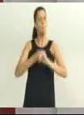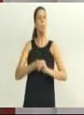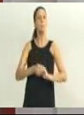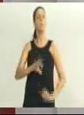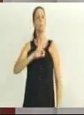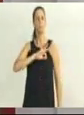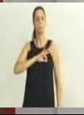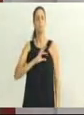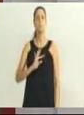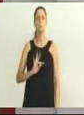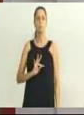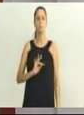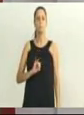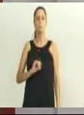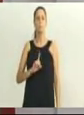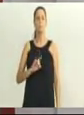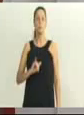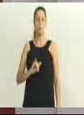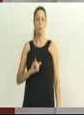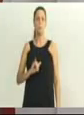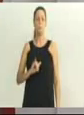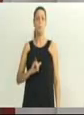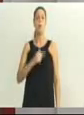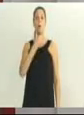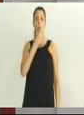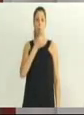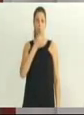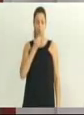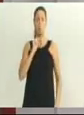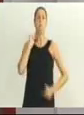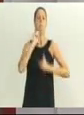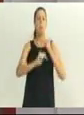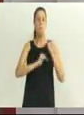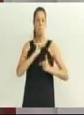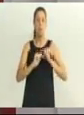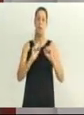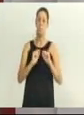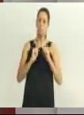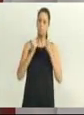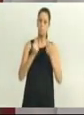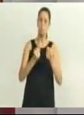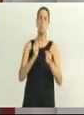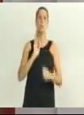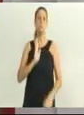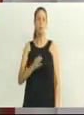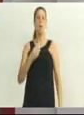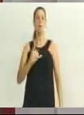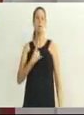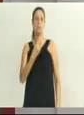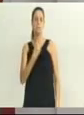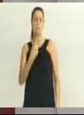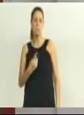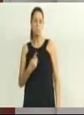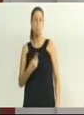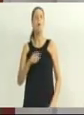TID, um servidor nosso de 31 anos dedicado à segurança no trânsito. Vejo pessoas